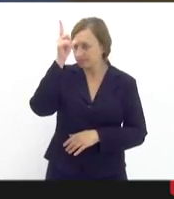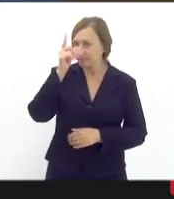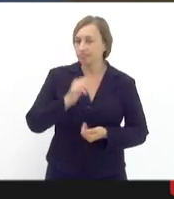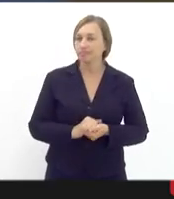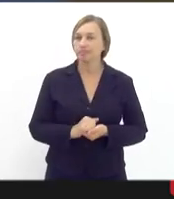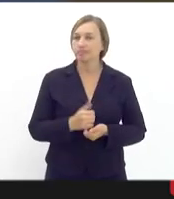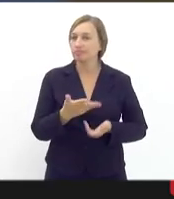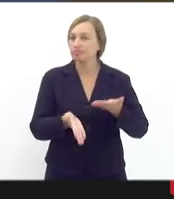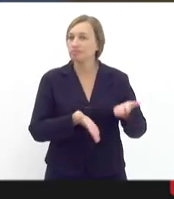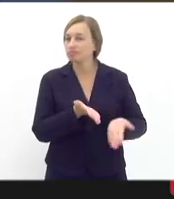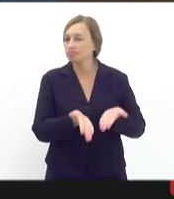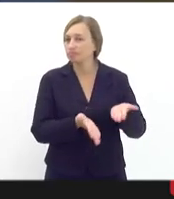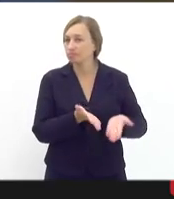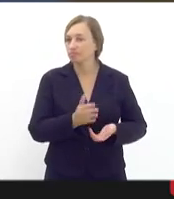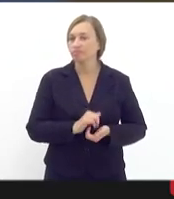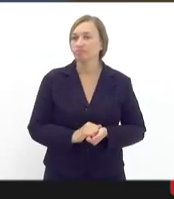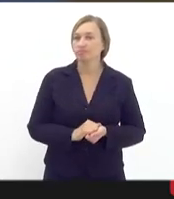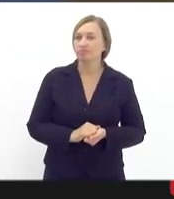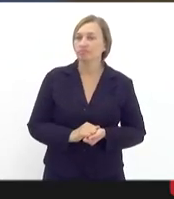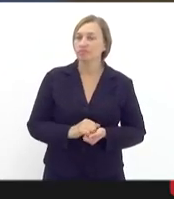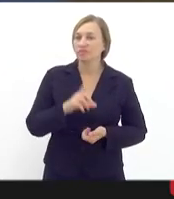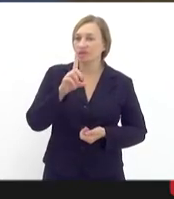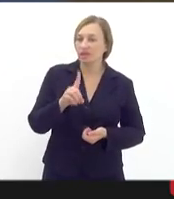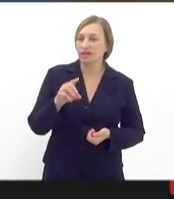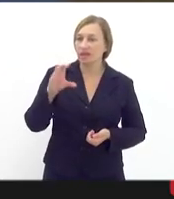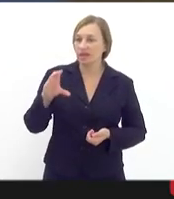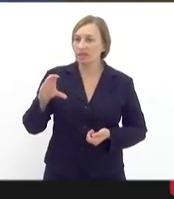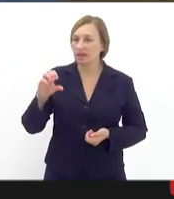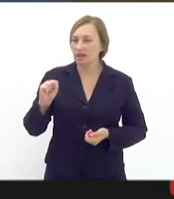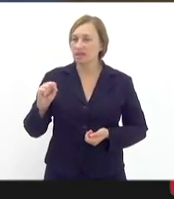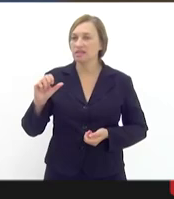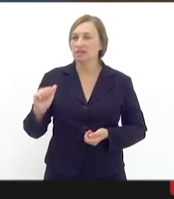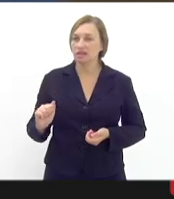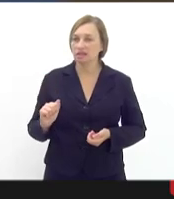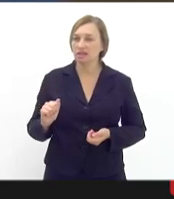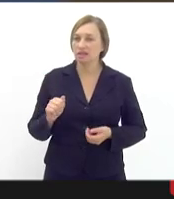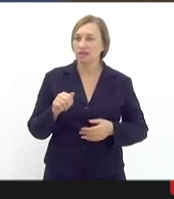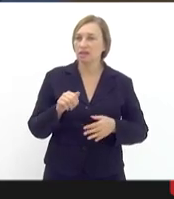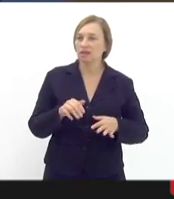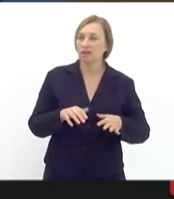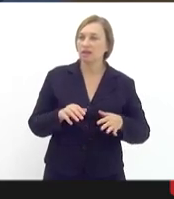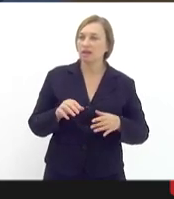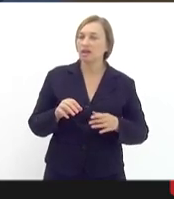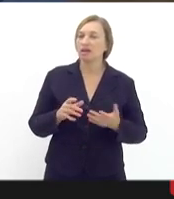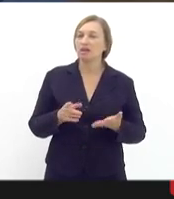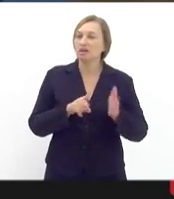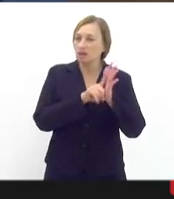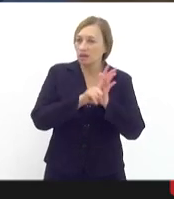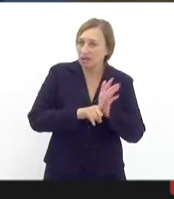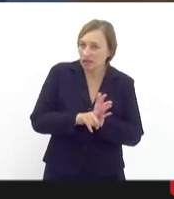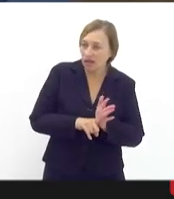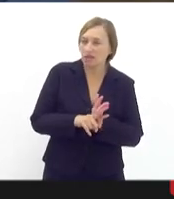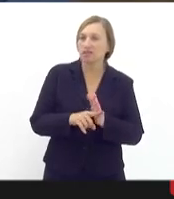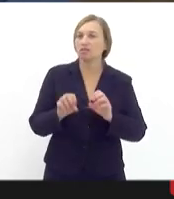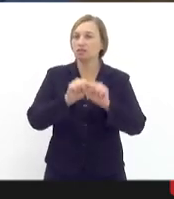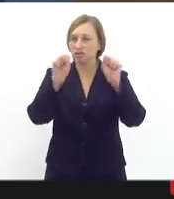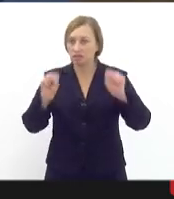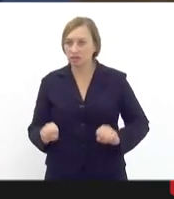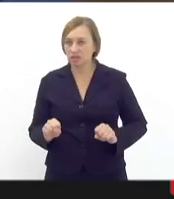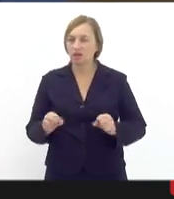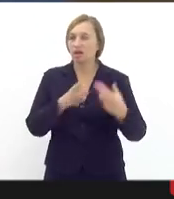de cuidado, inspirado no DSA, que prevê análise de riscos sistêmicos, também é extensiva